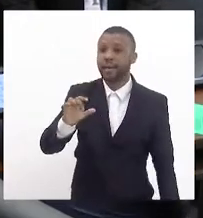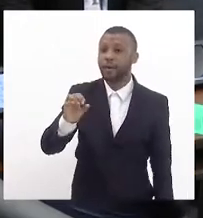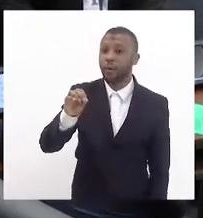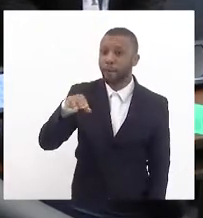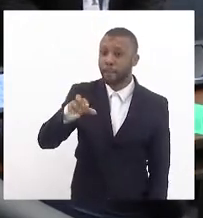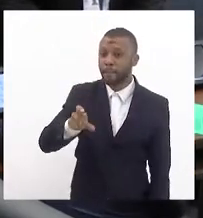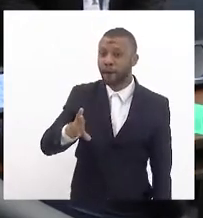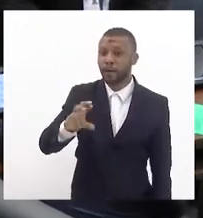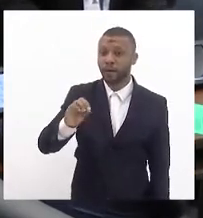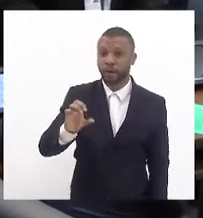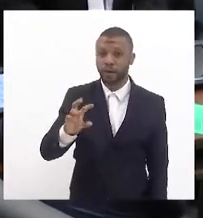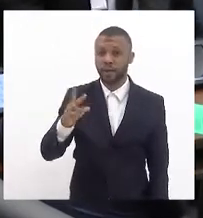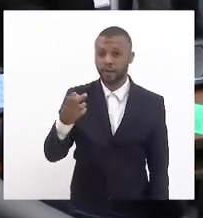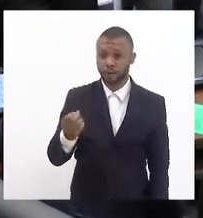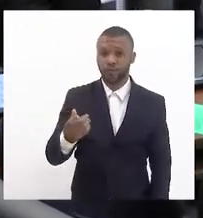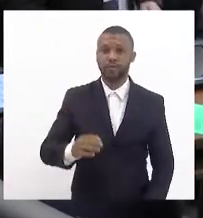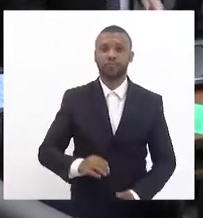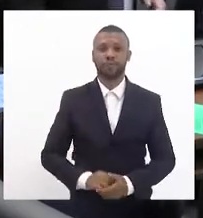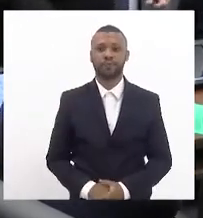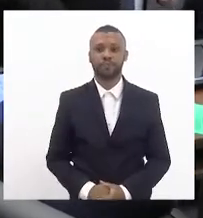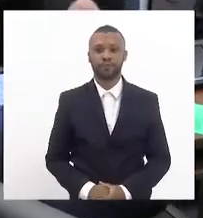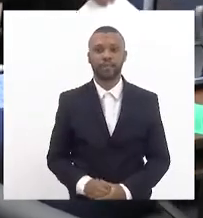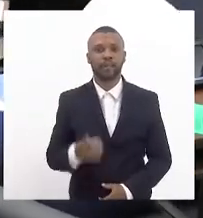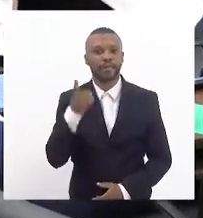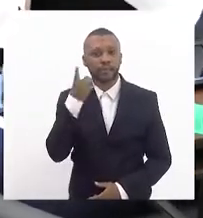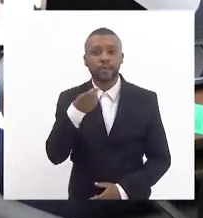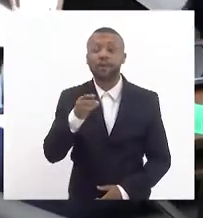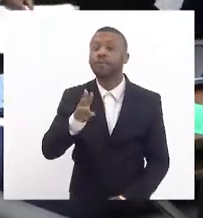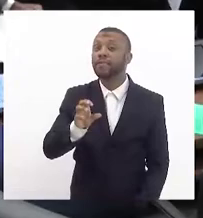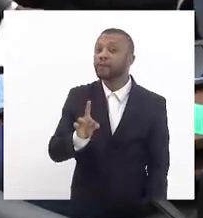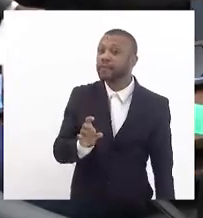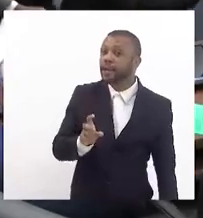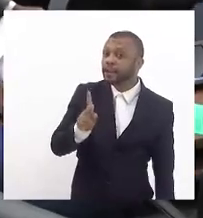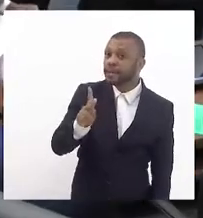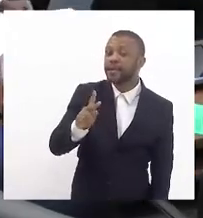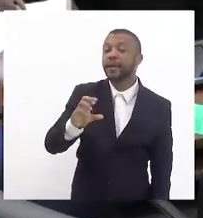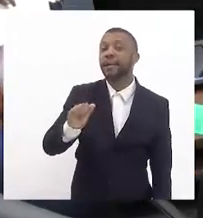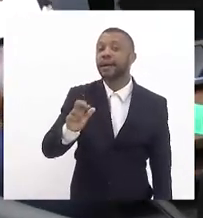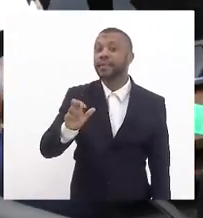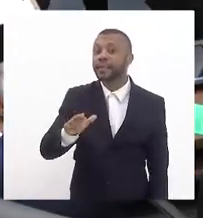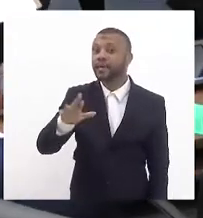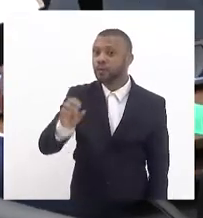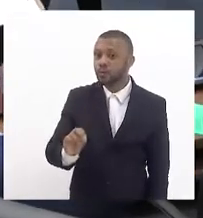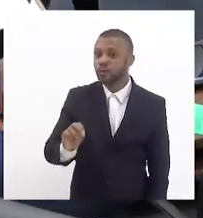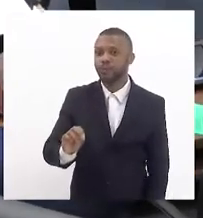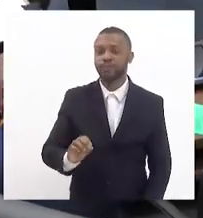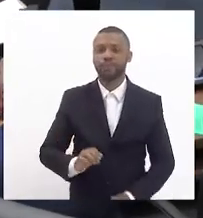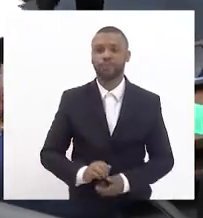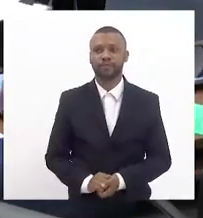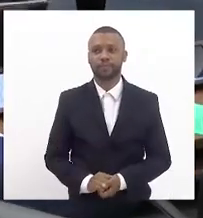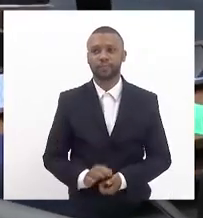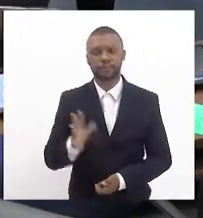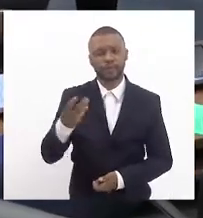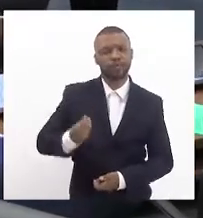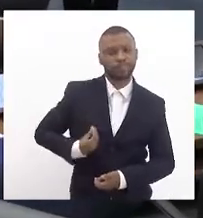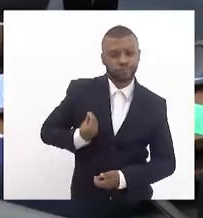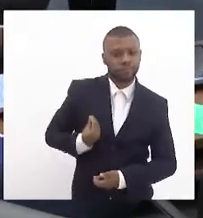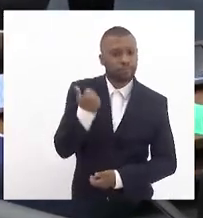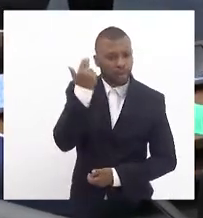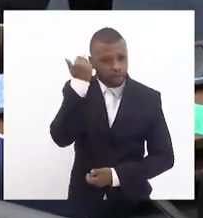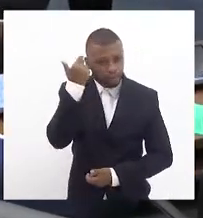Deputado Eliomar Coelho. Deputado Valdec Carneiro. Eliomar presente e vai emitir o